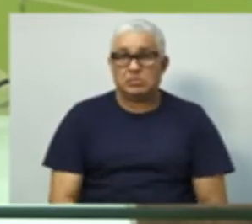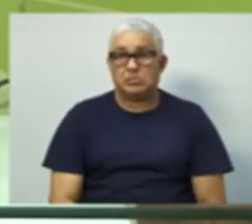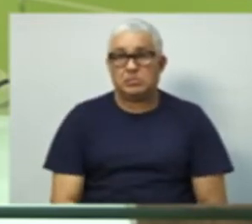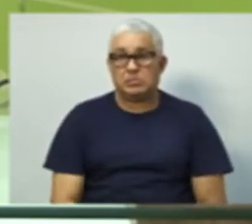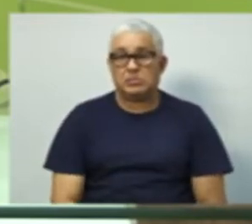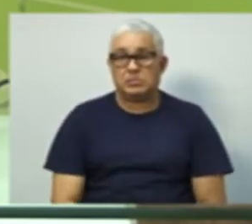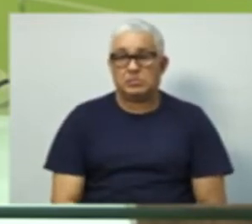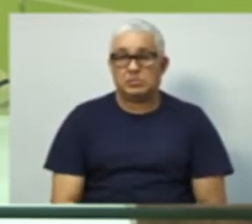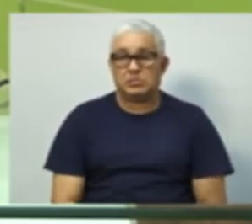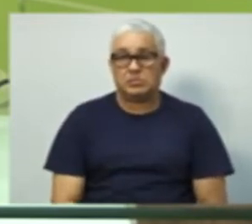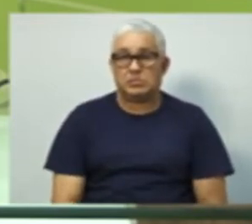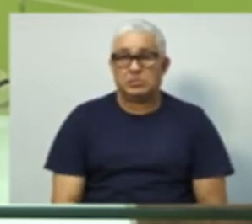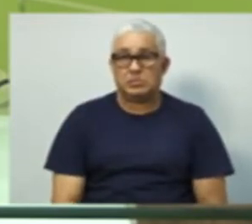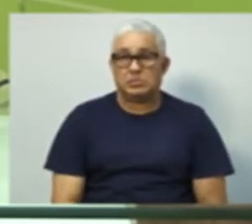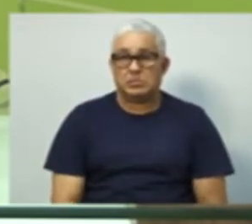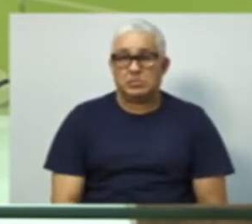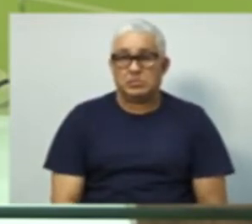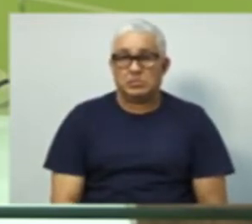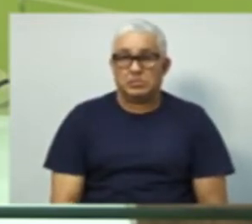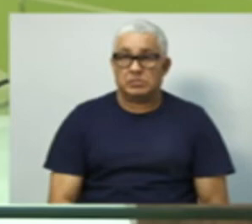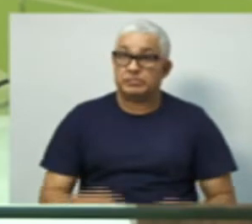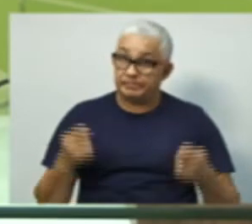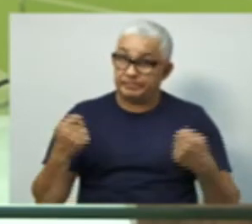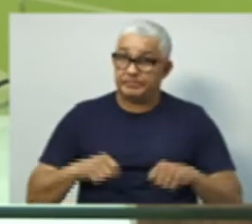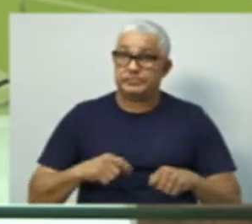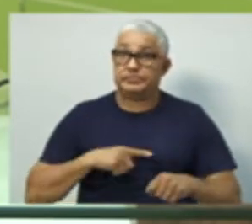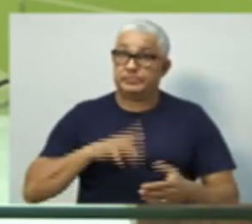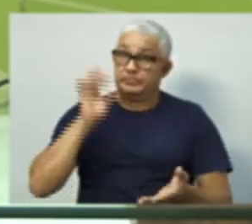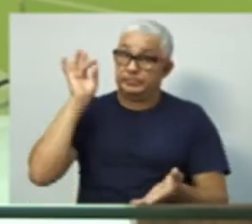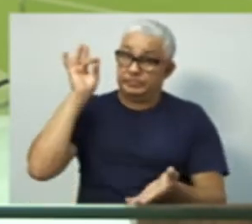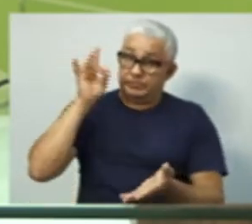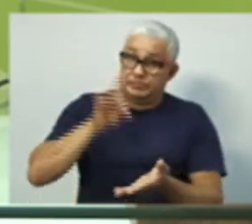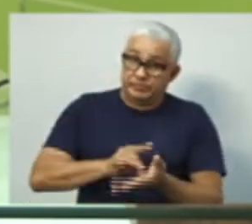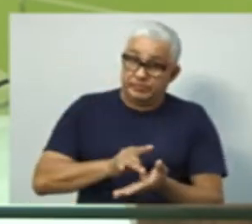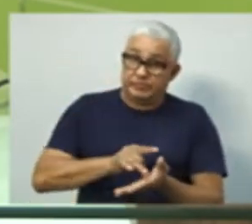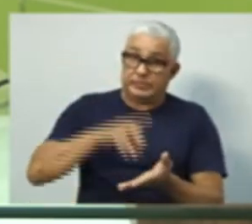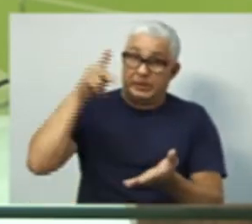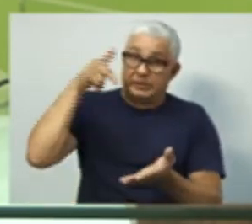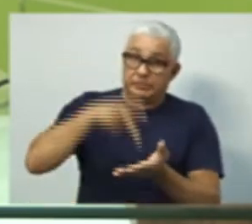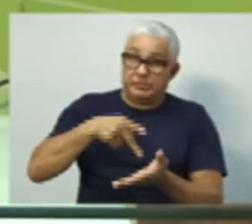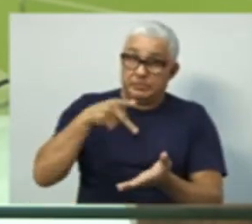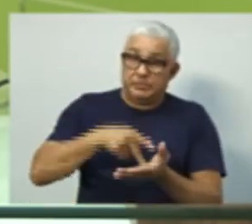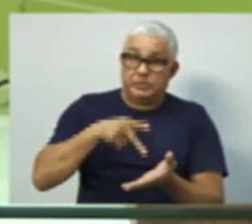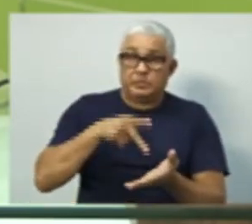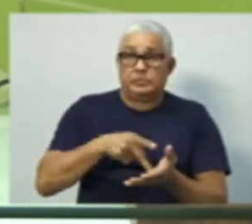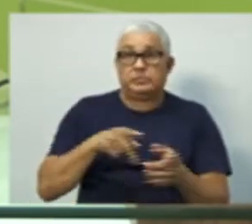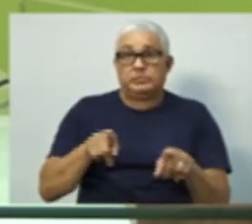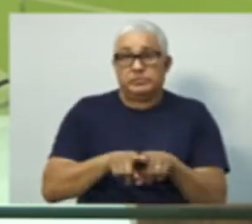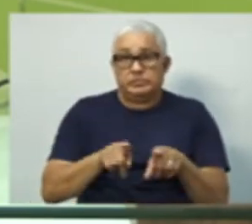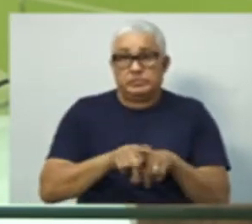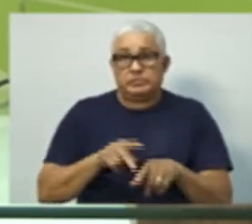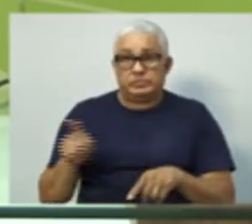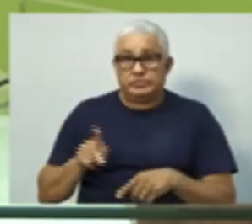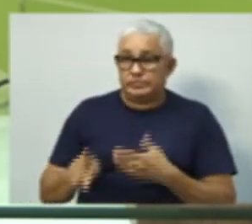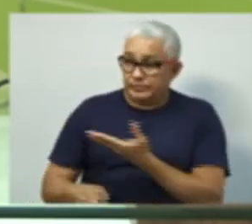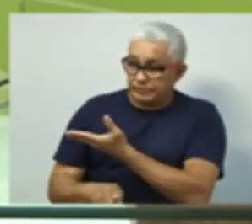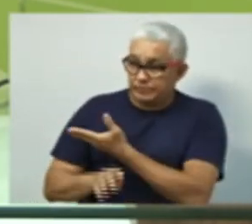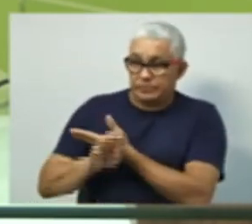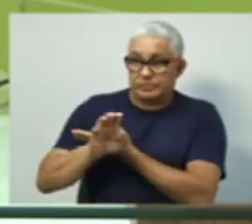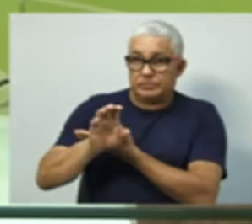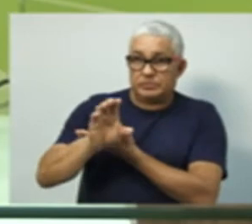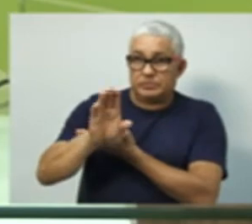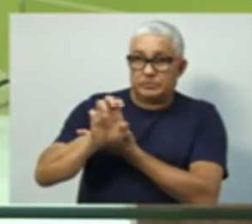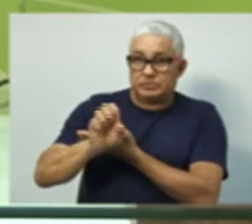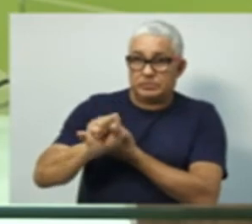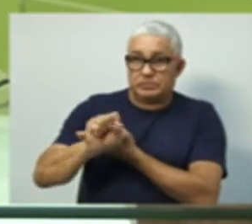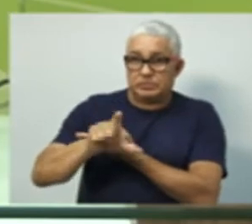que os que não colaboraram participem, que é importante de ver a opinião de vocês e a gente fazer adequação, encaixe, sugerir o